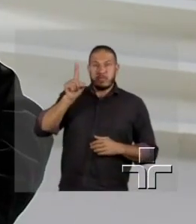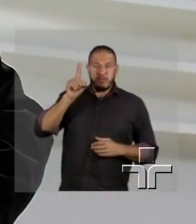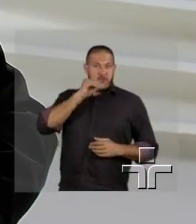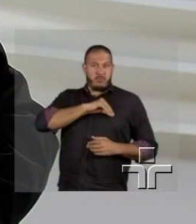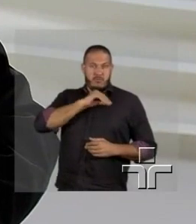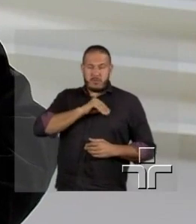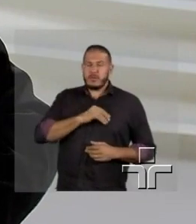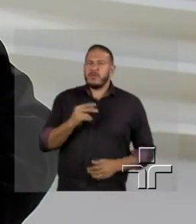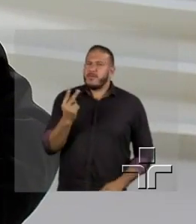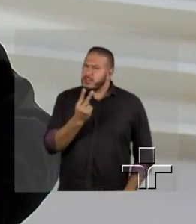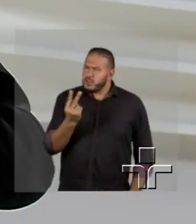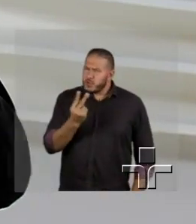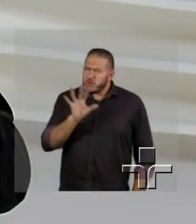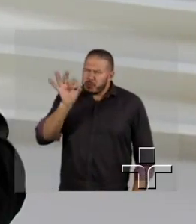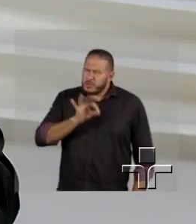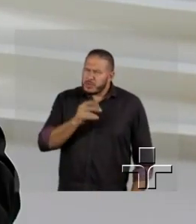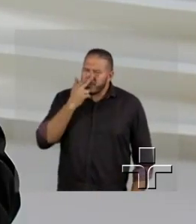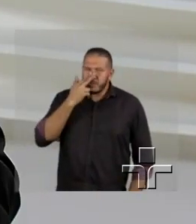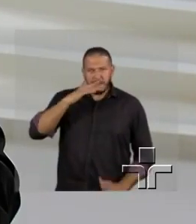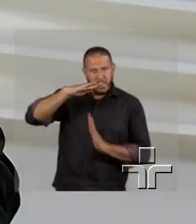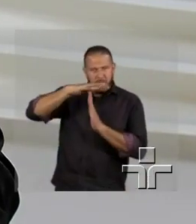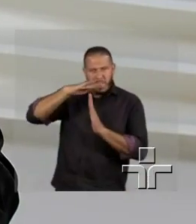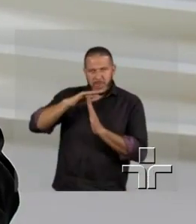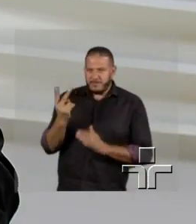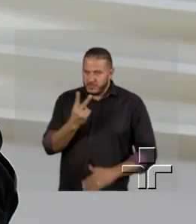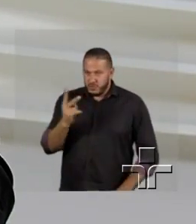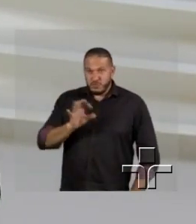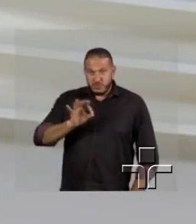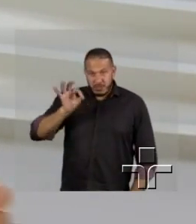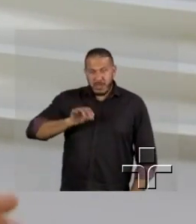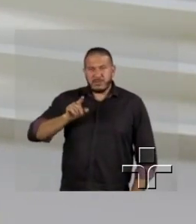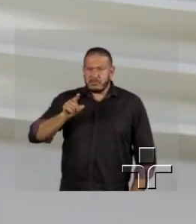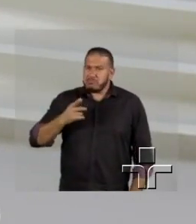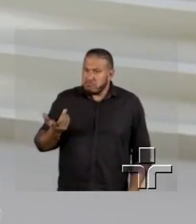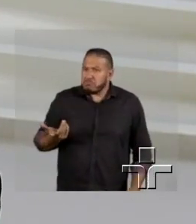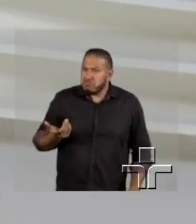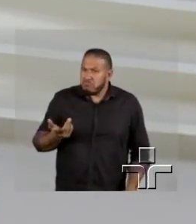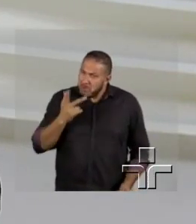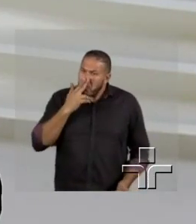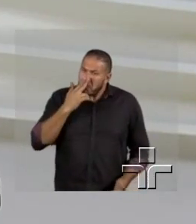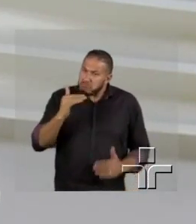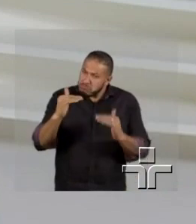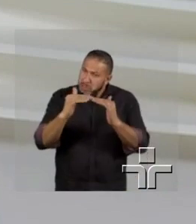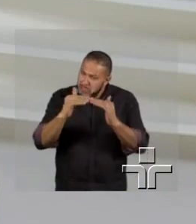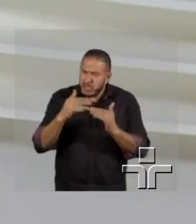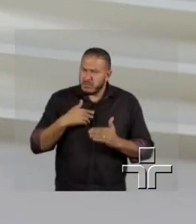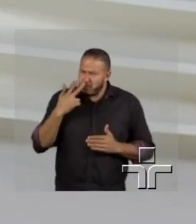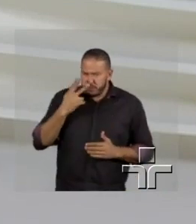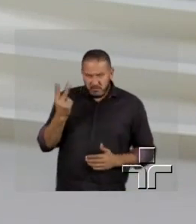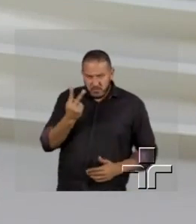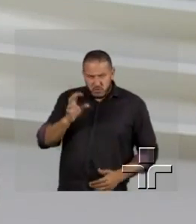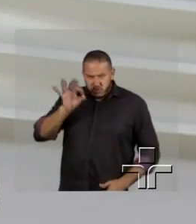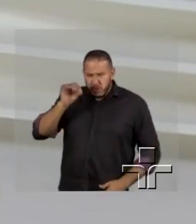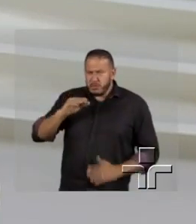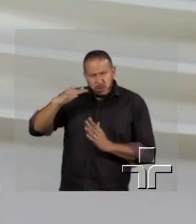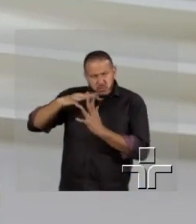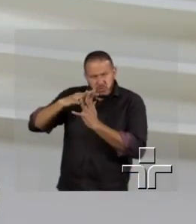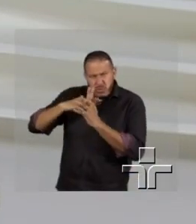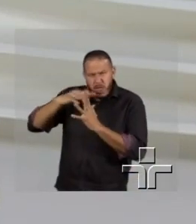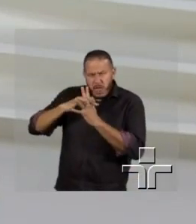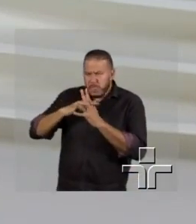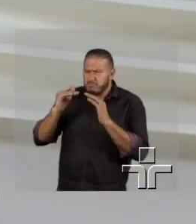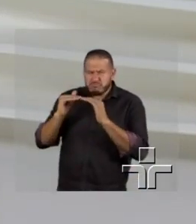ações do governo no sentido de combater a desigualdade, ministro? Olha, em primeiro lugar, para você combater